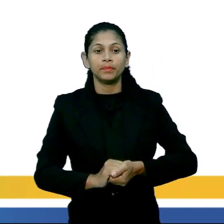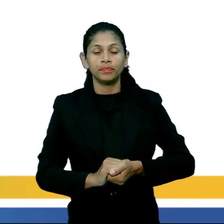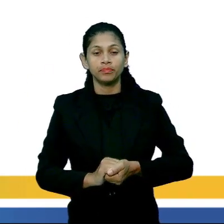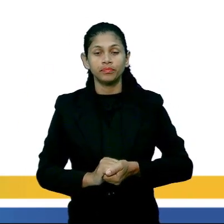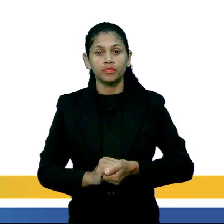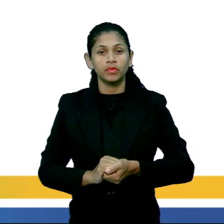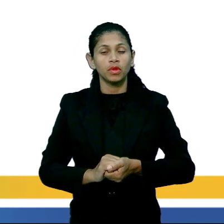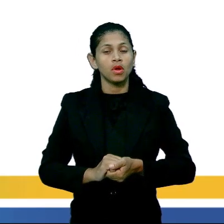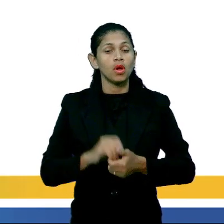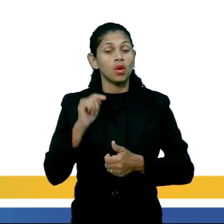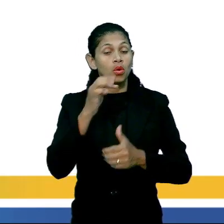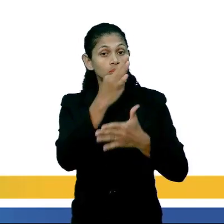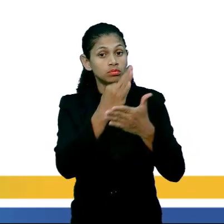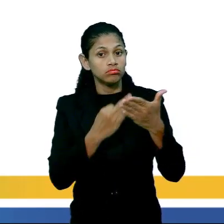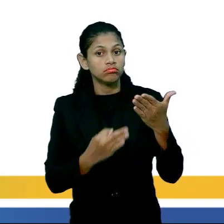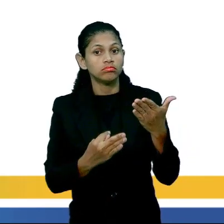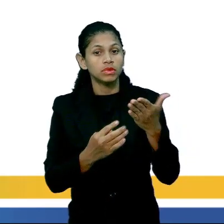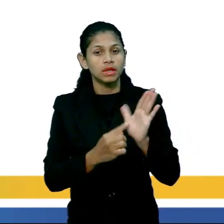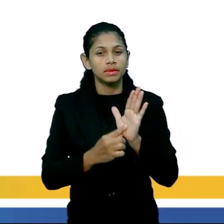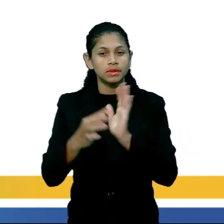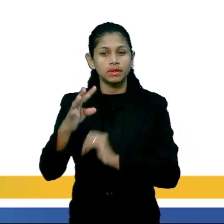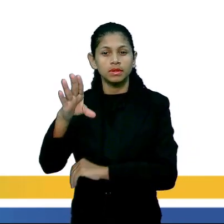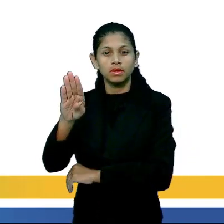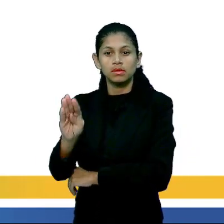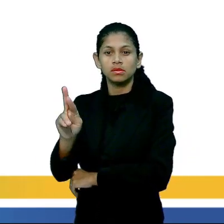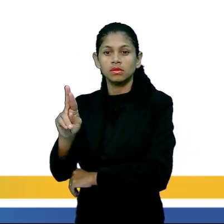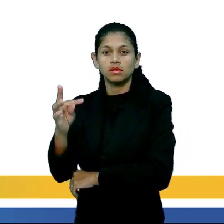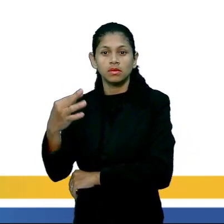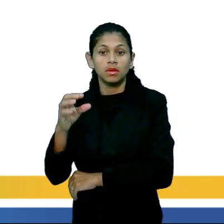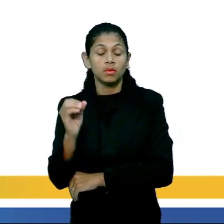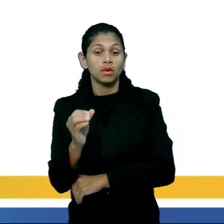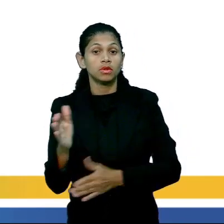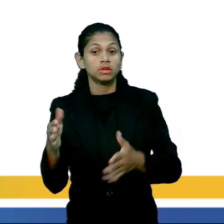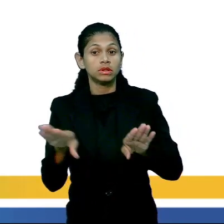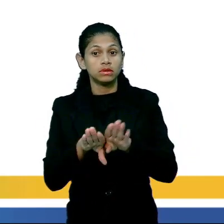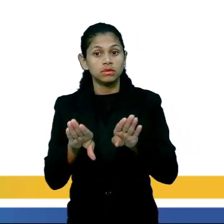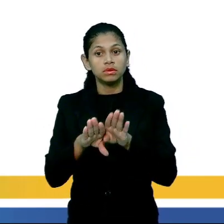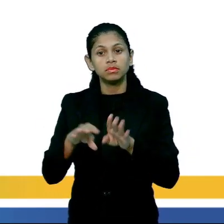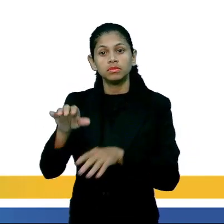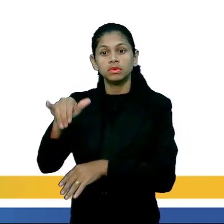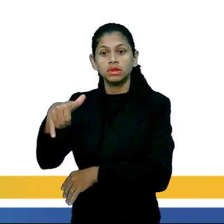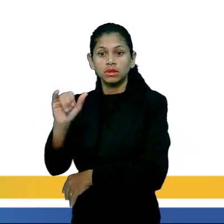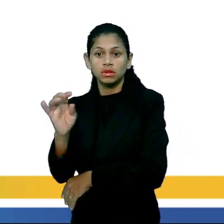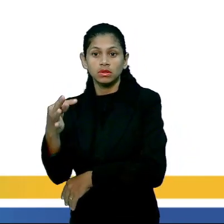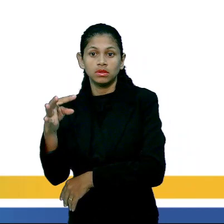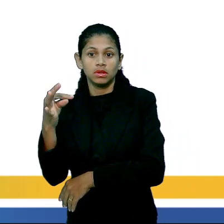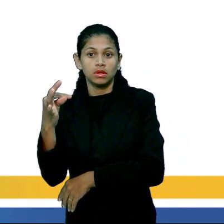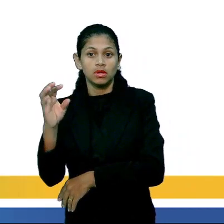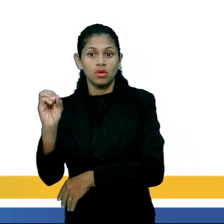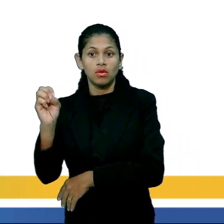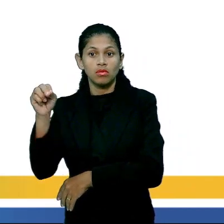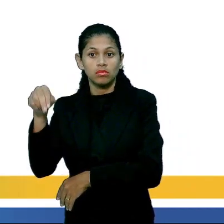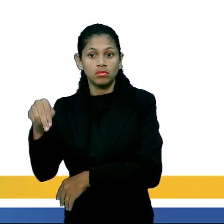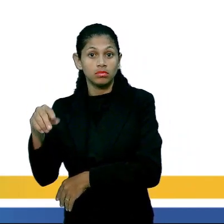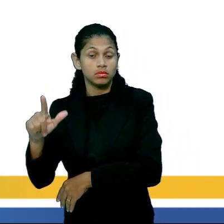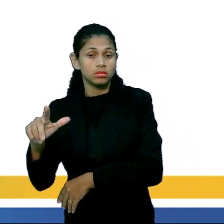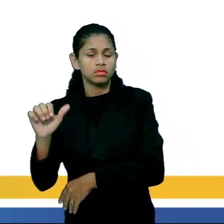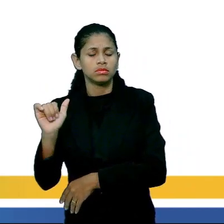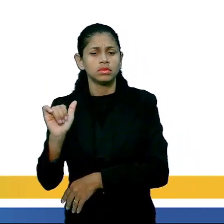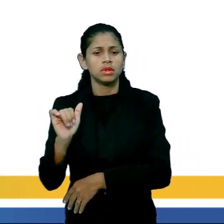expressões but e yet only evidenciam. Letra A. Um impedimento